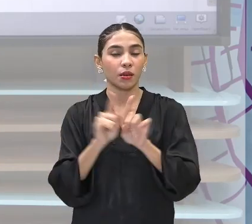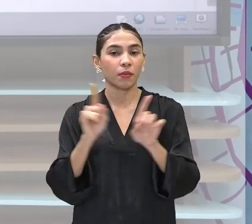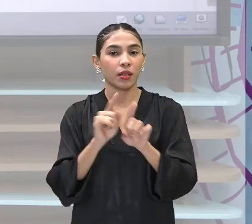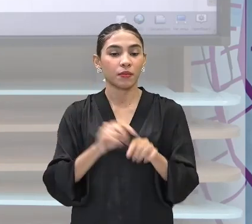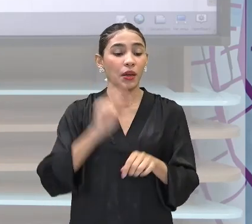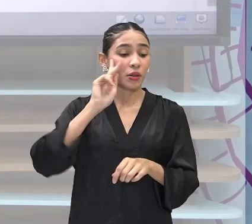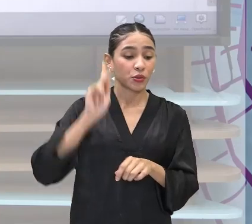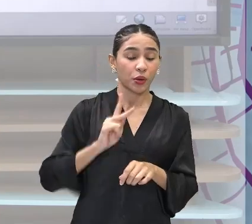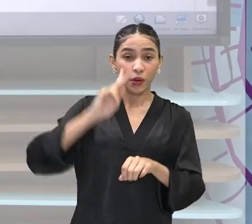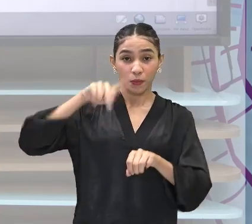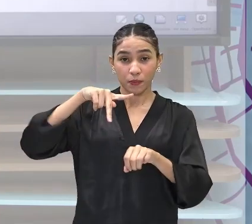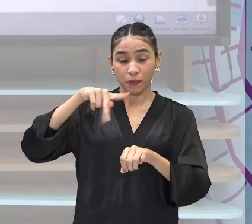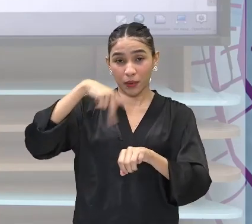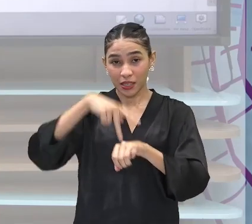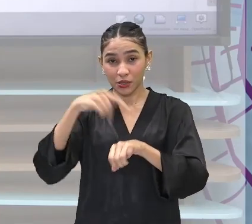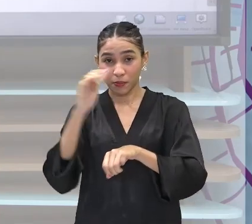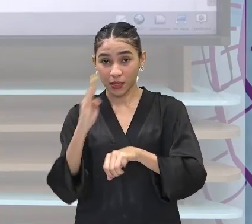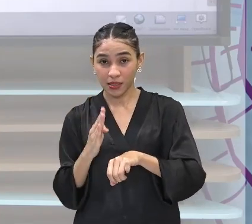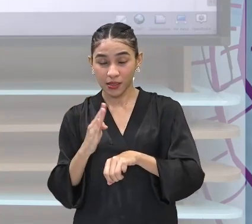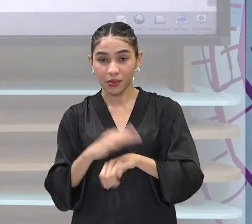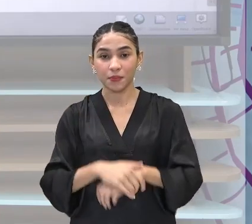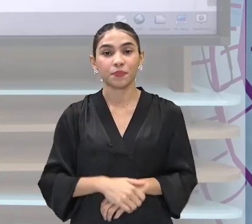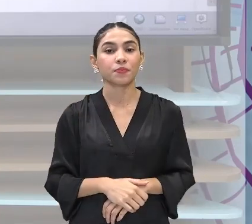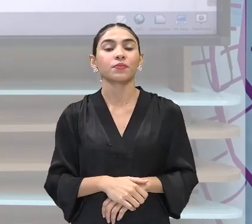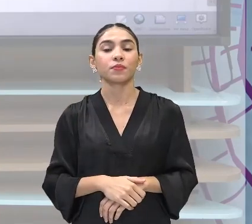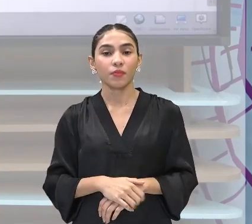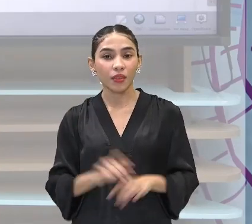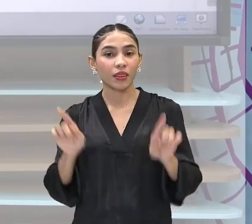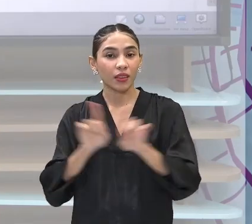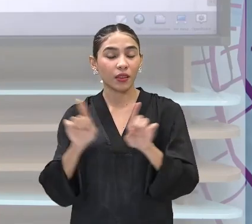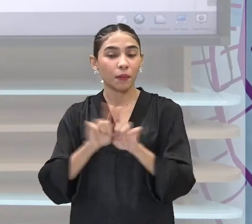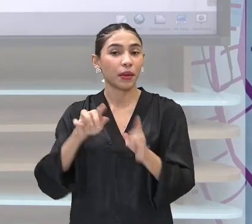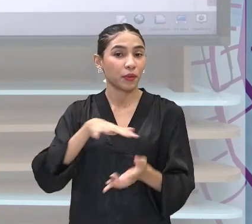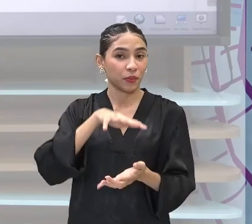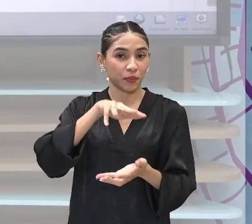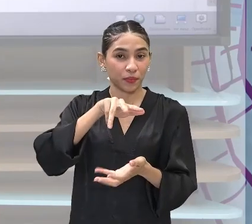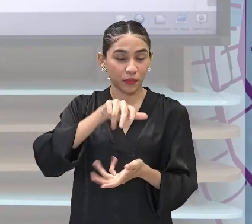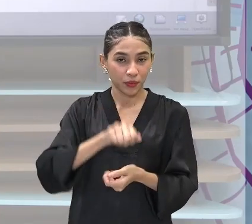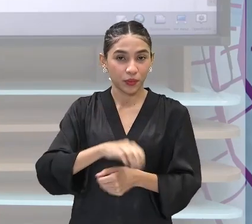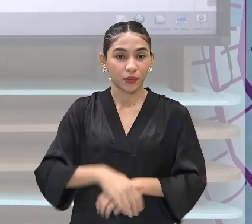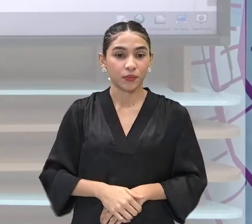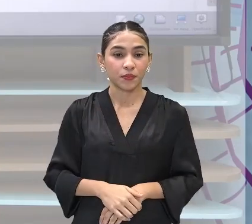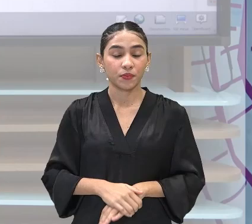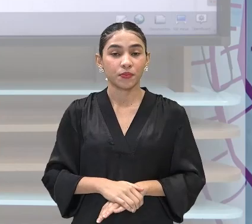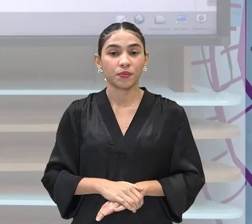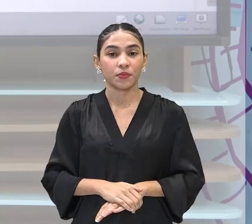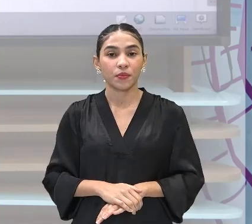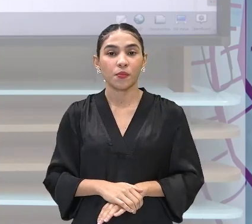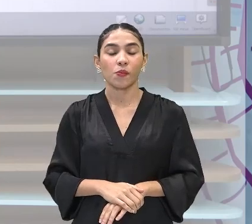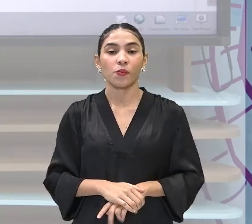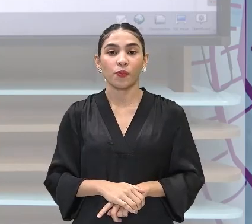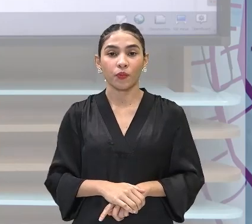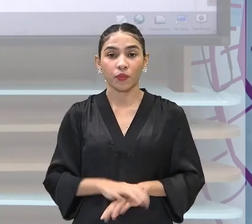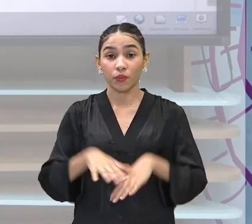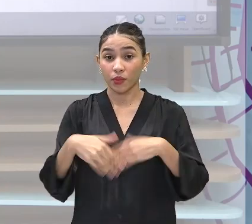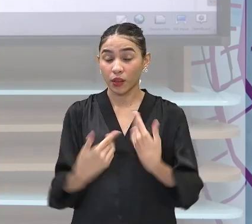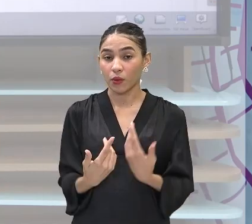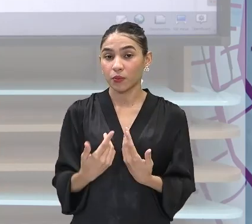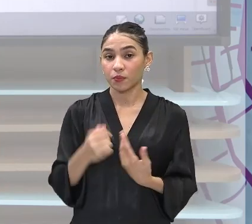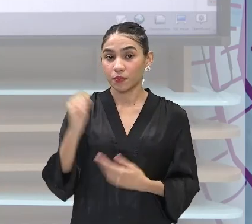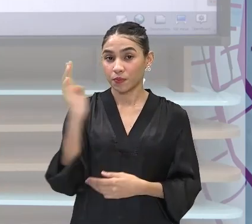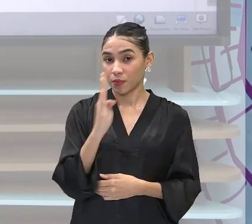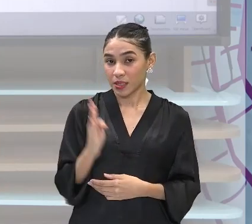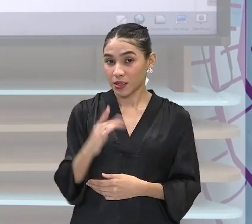a história do Brasil, né, quanto para a história do mundo. Então, nós temos no